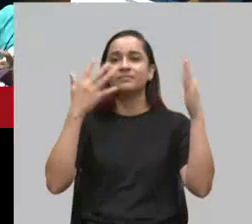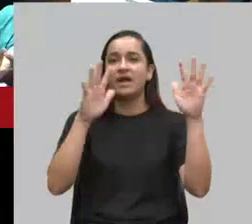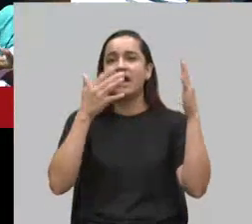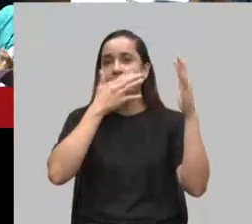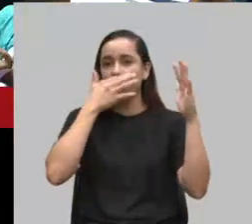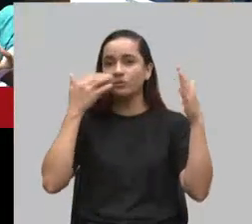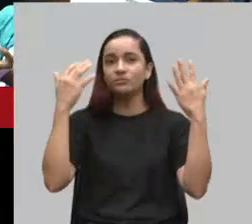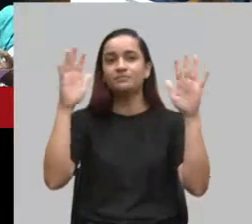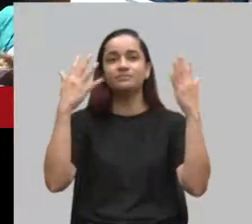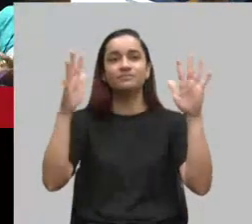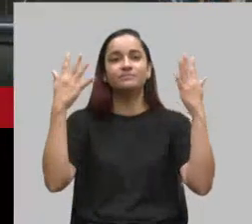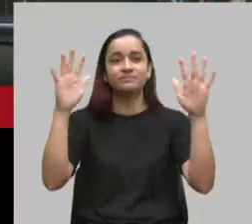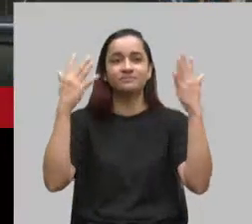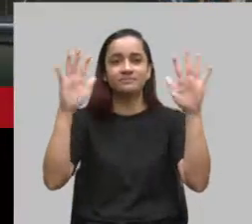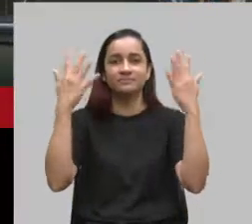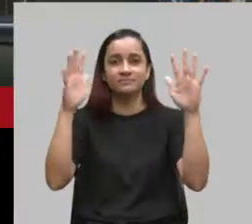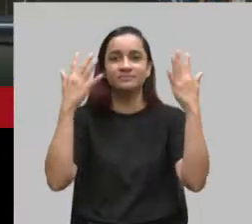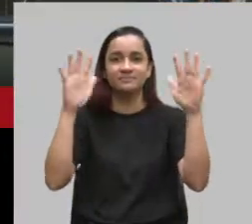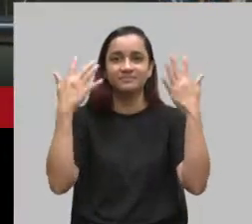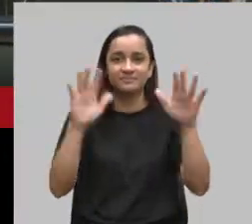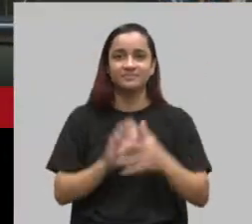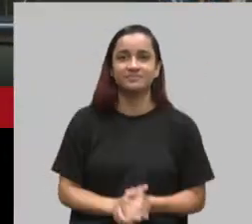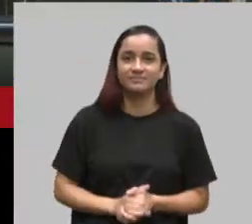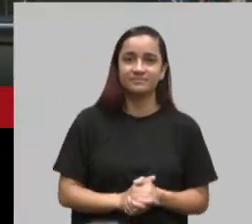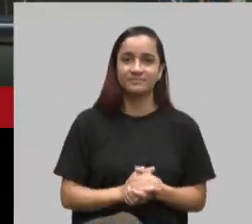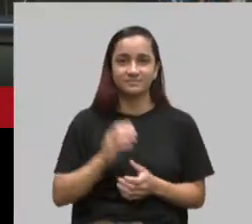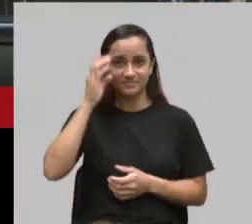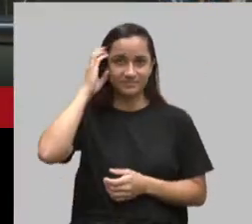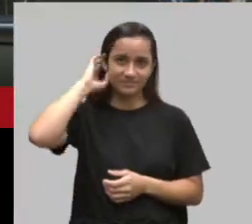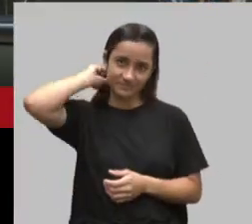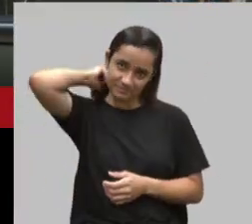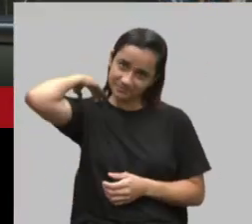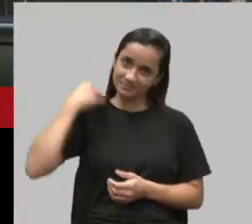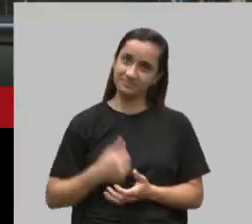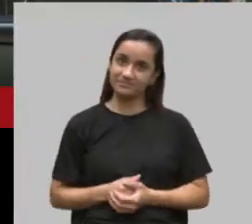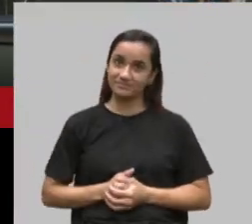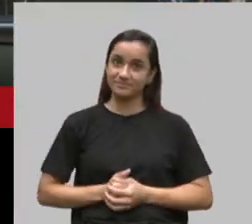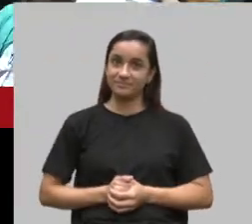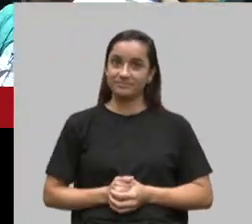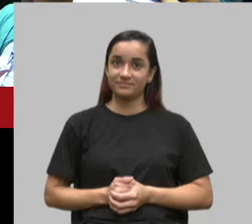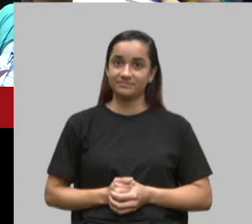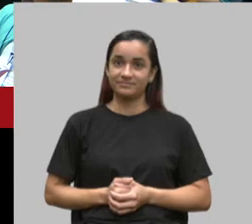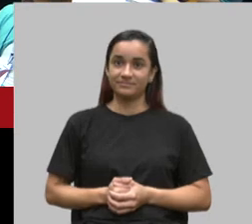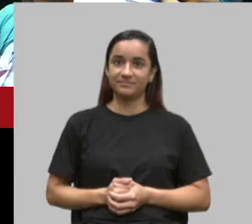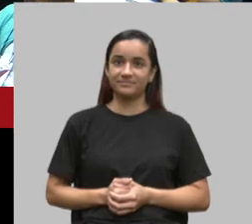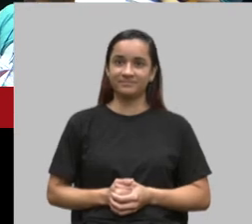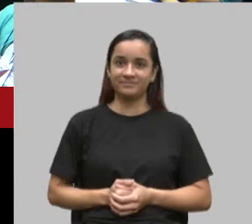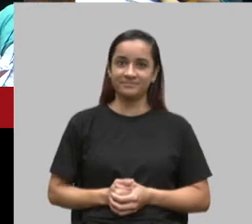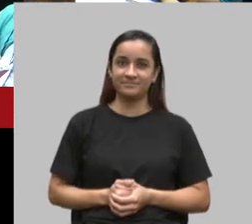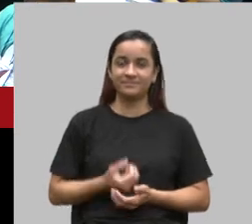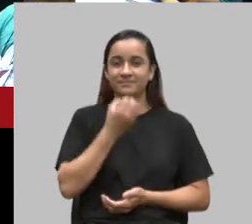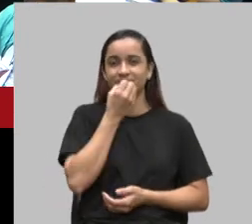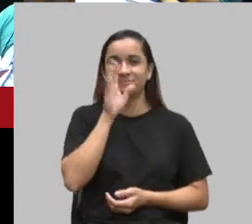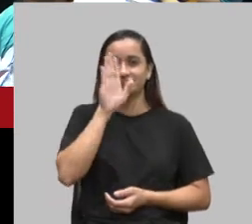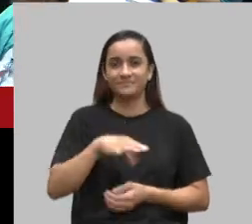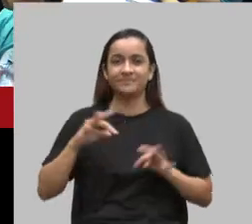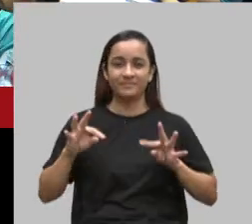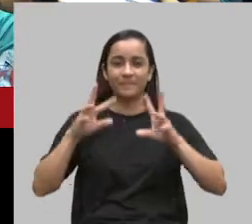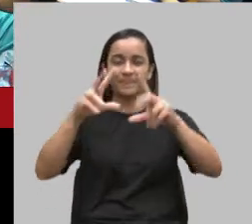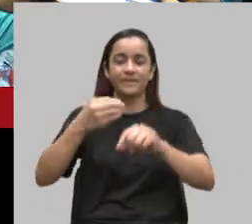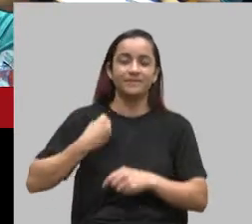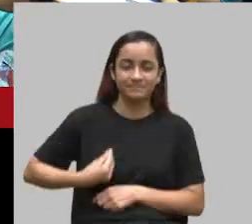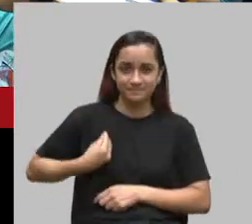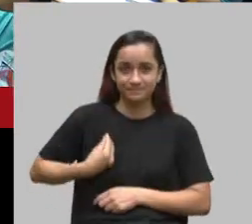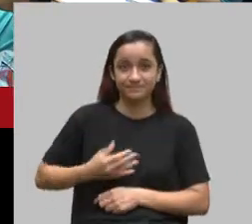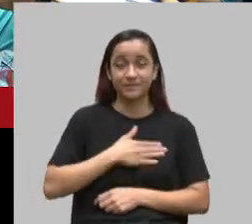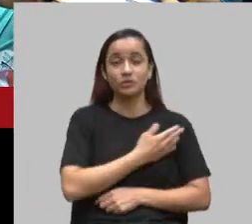educação já se posicionou é você mesmo Pode falar boa tarde a todos que estão presentes nessa casa aqui meu nome é João